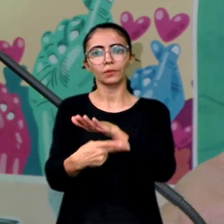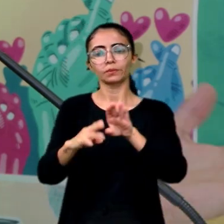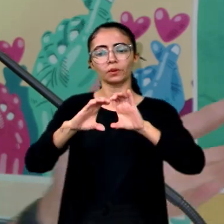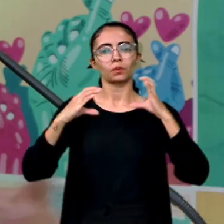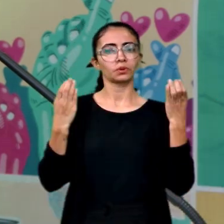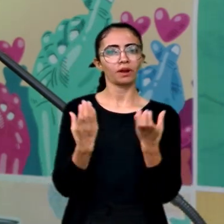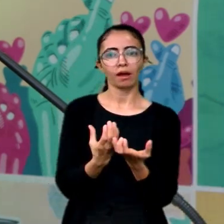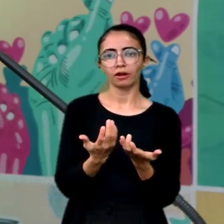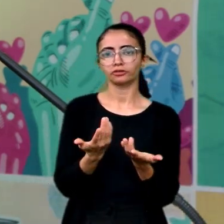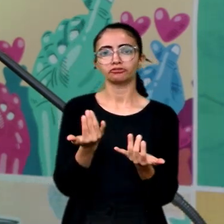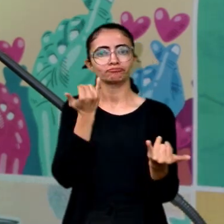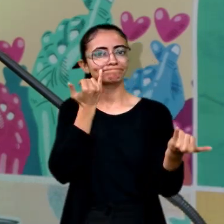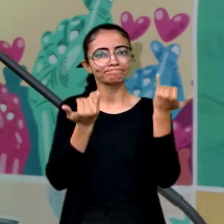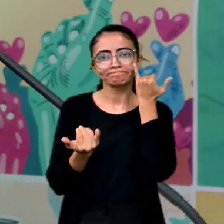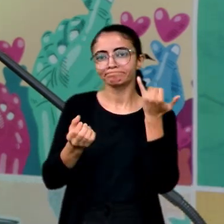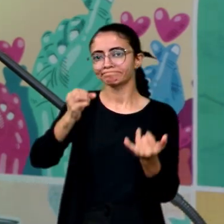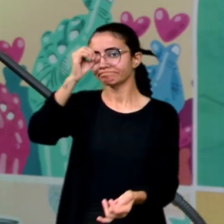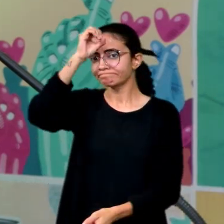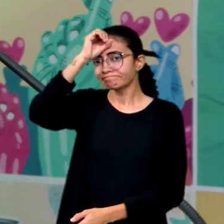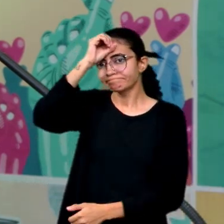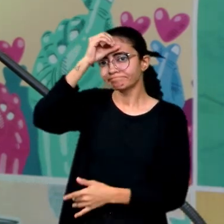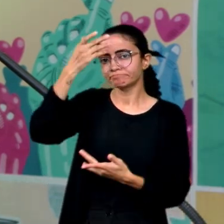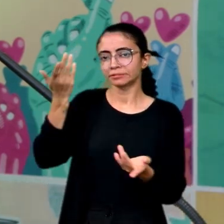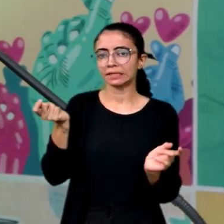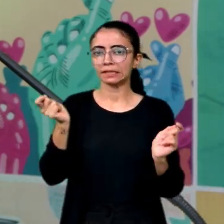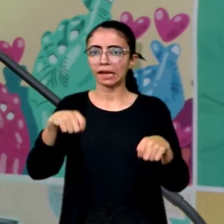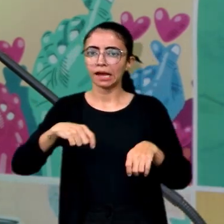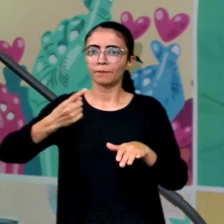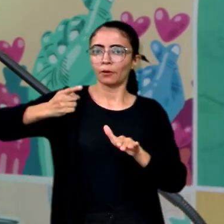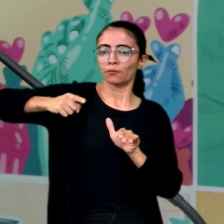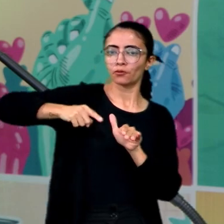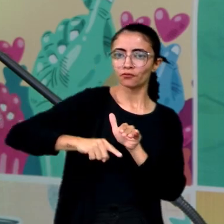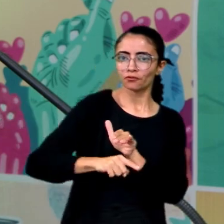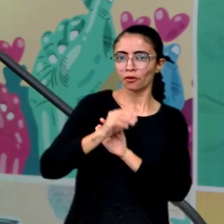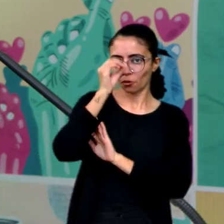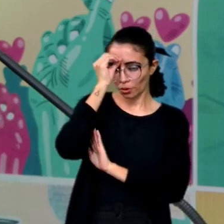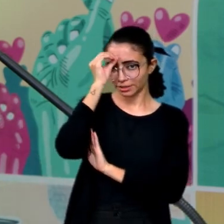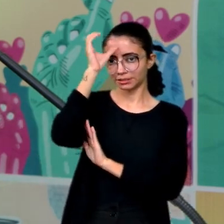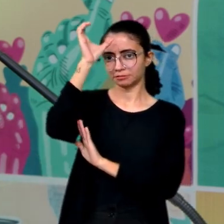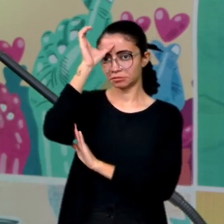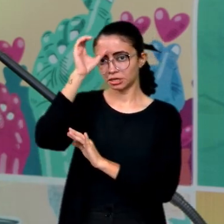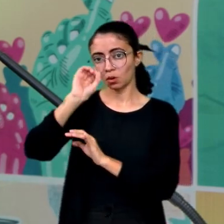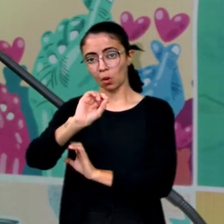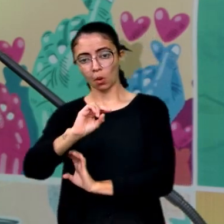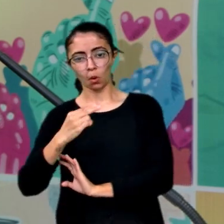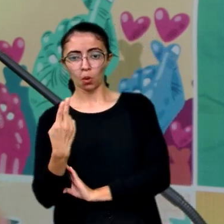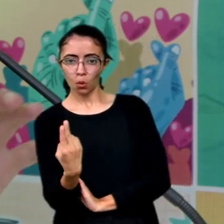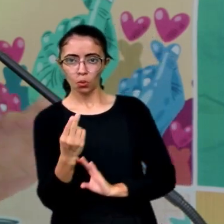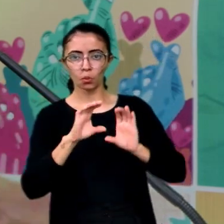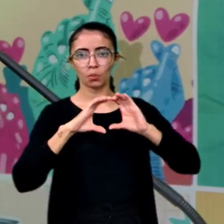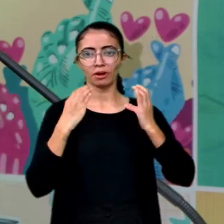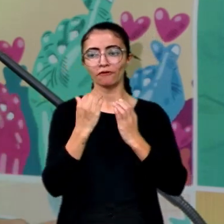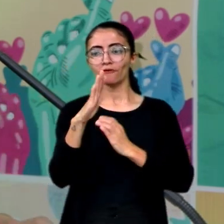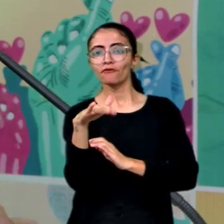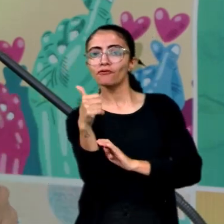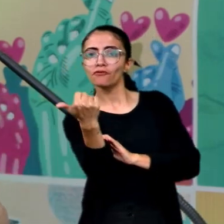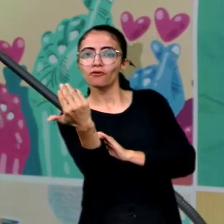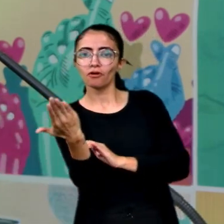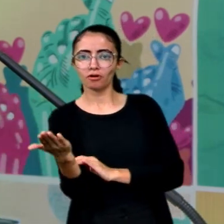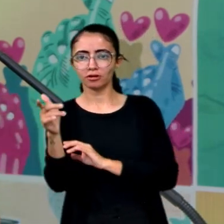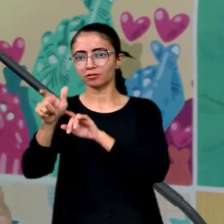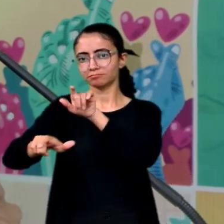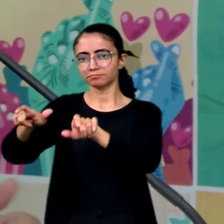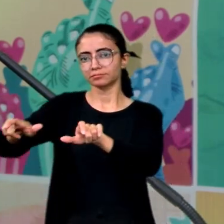no conhecimento, na participação. Sim. Ou que a comunidade de fora tenha